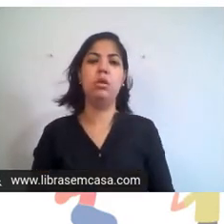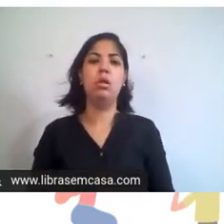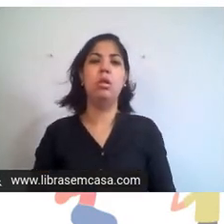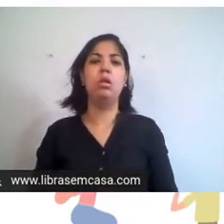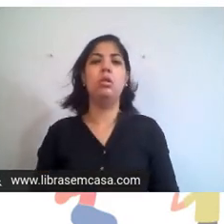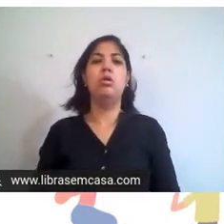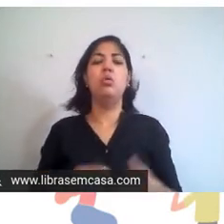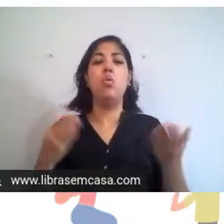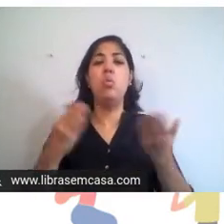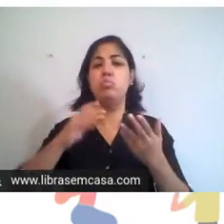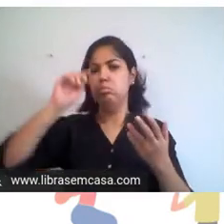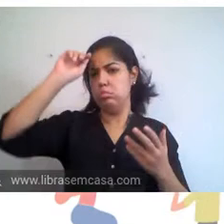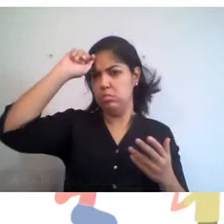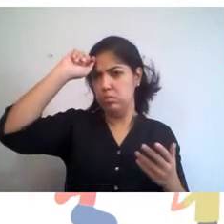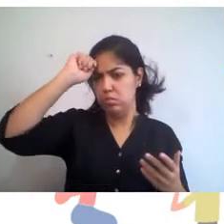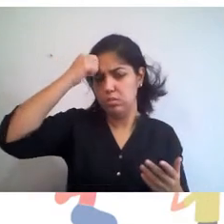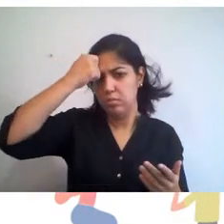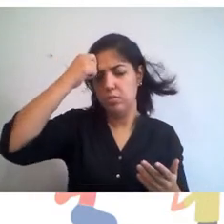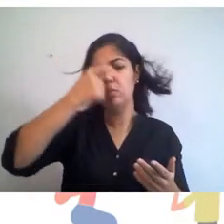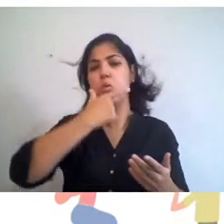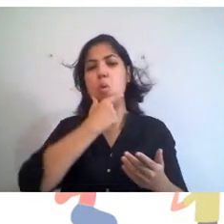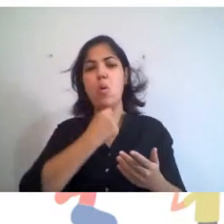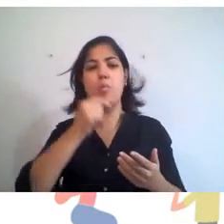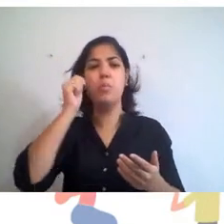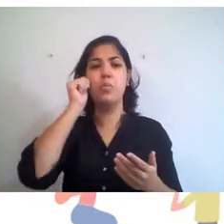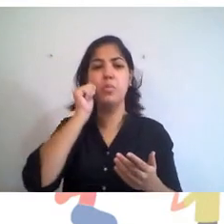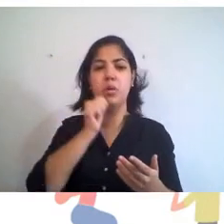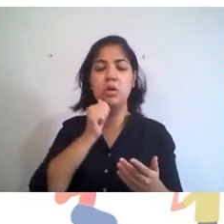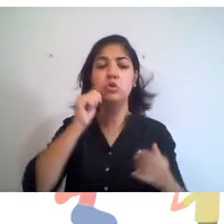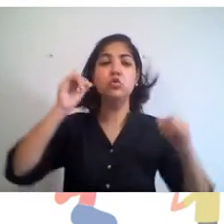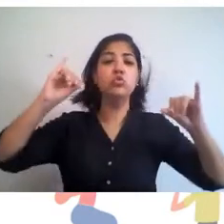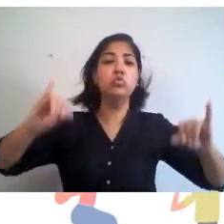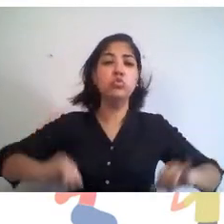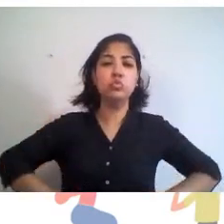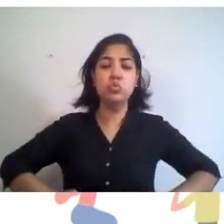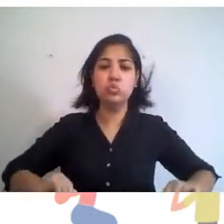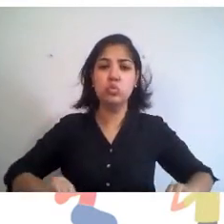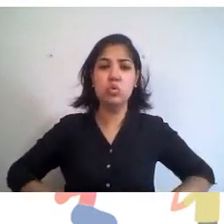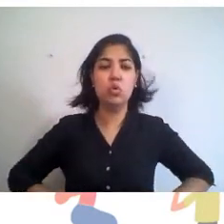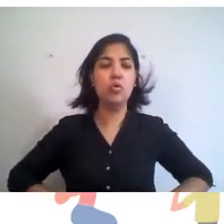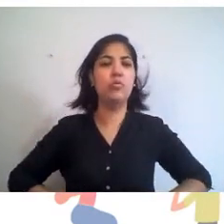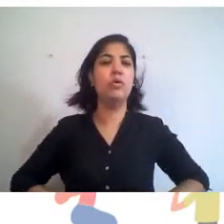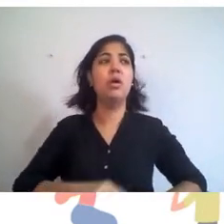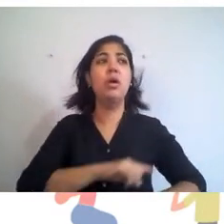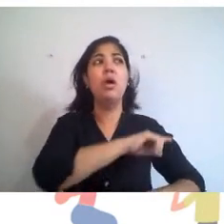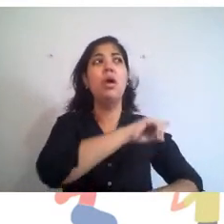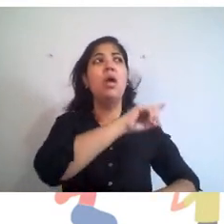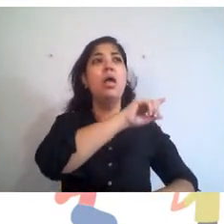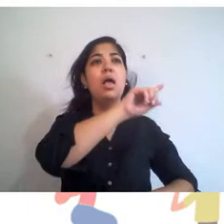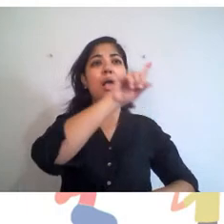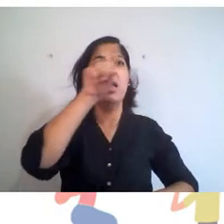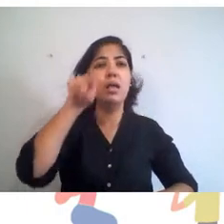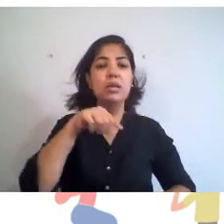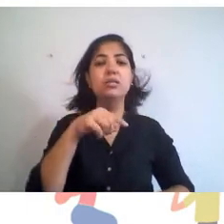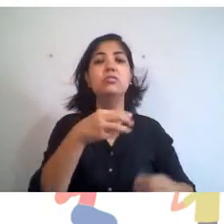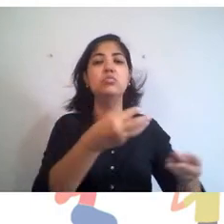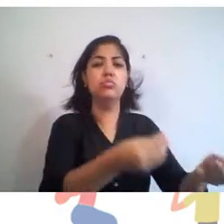que habitam esse planeta, que habitam esse país, nos deram, eu queria fazer uma homenagem